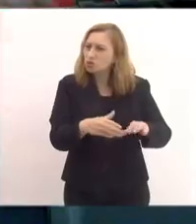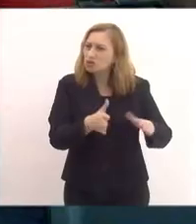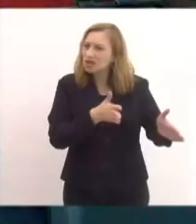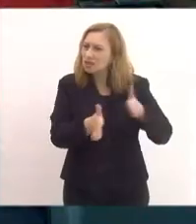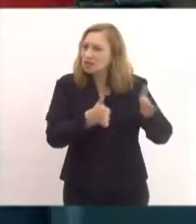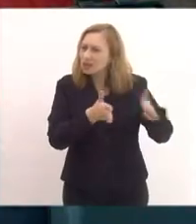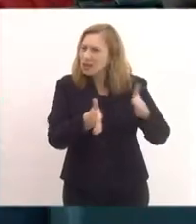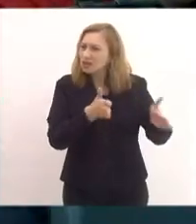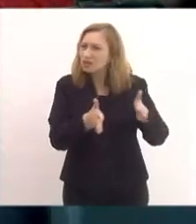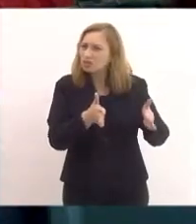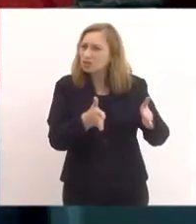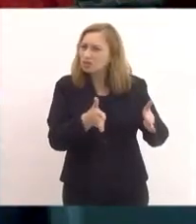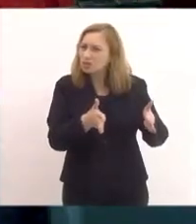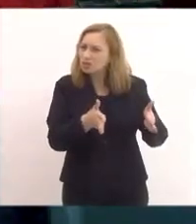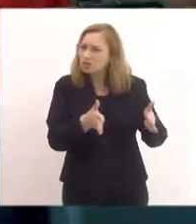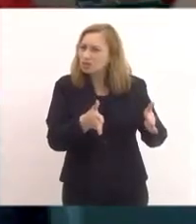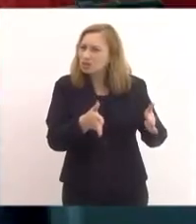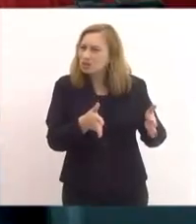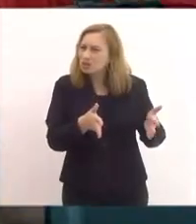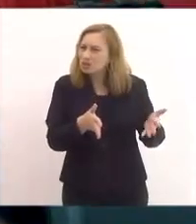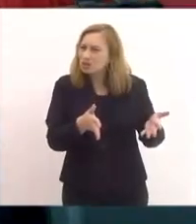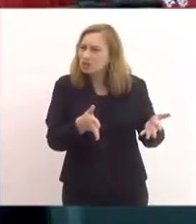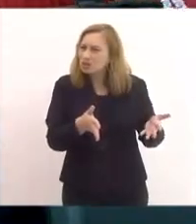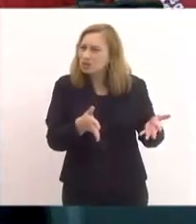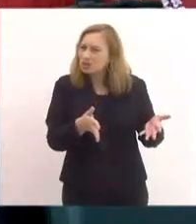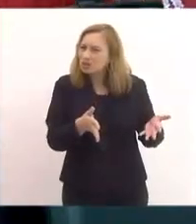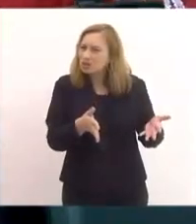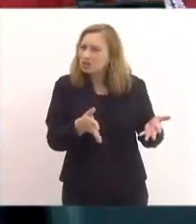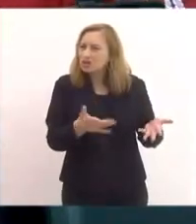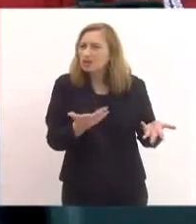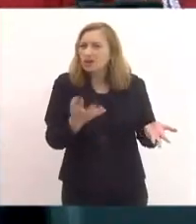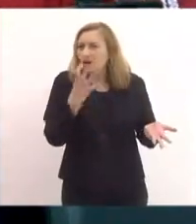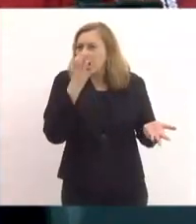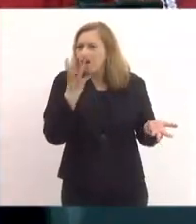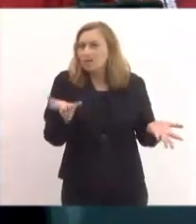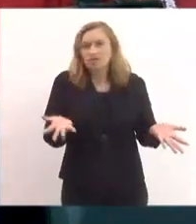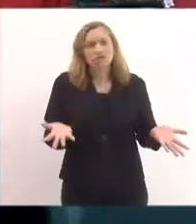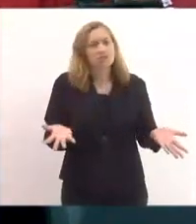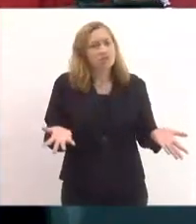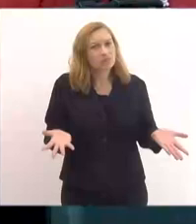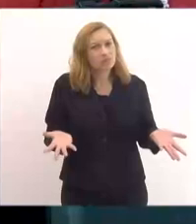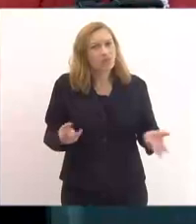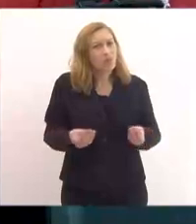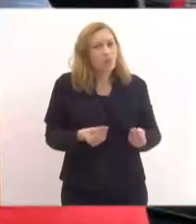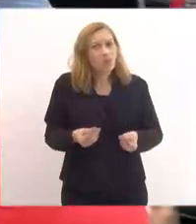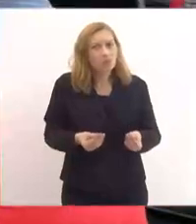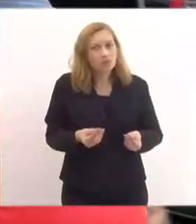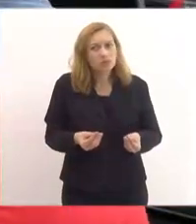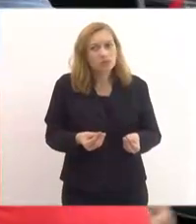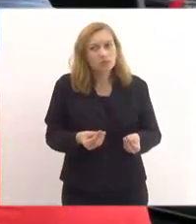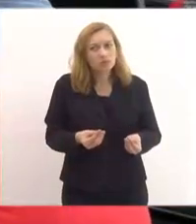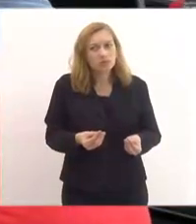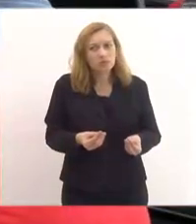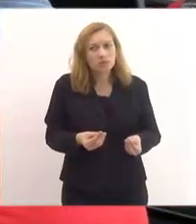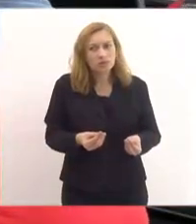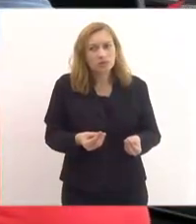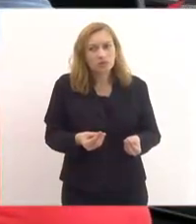validade. Isso é impressionante. Isso é impressionante.